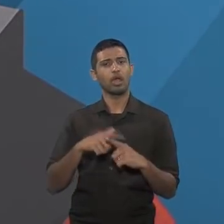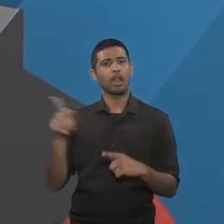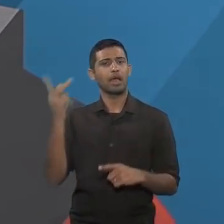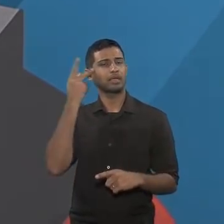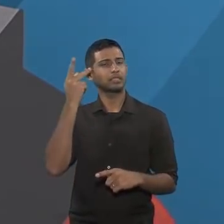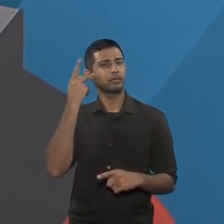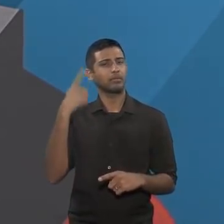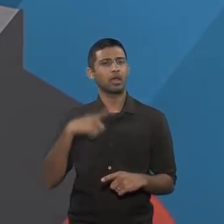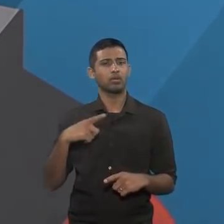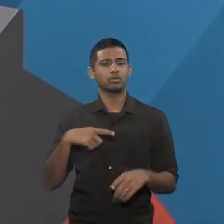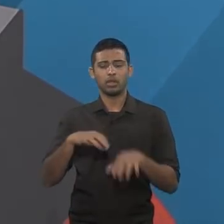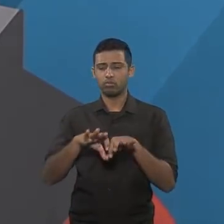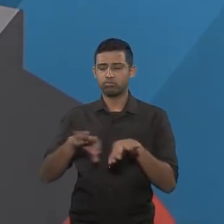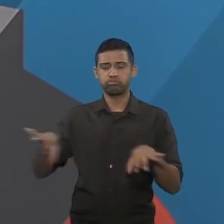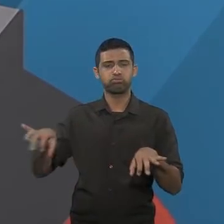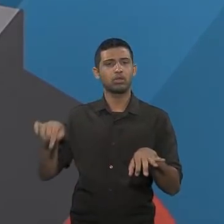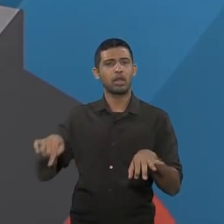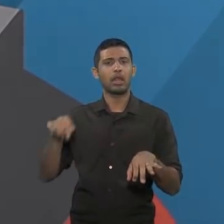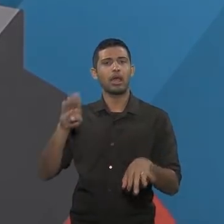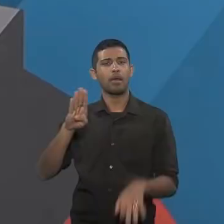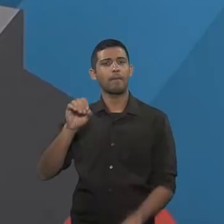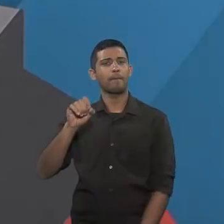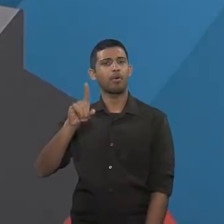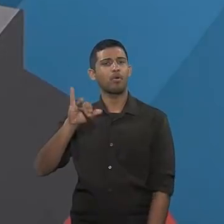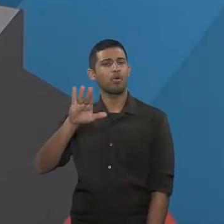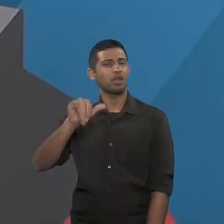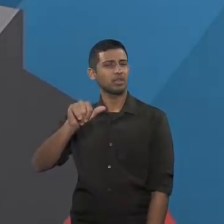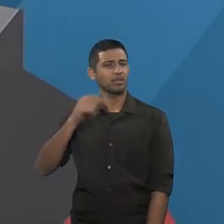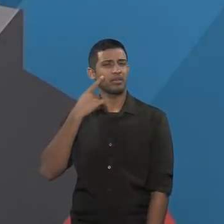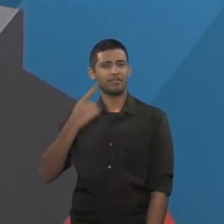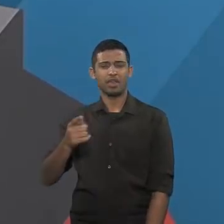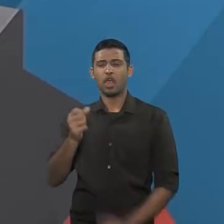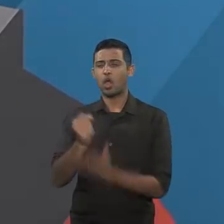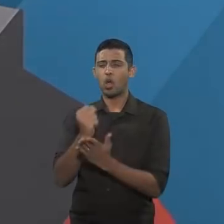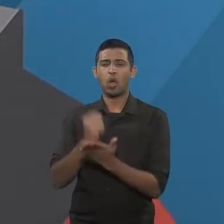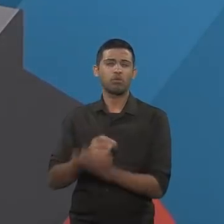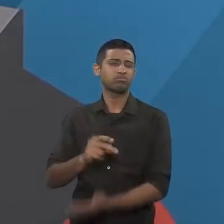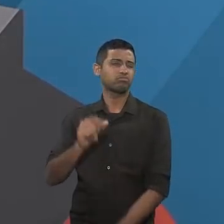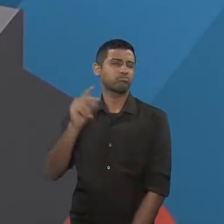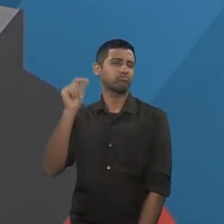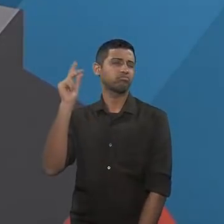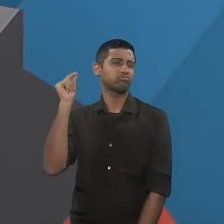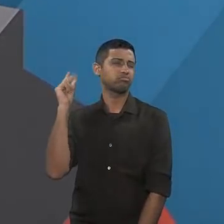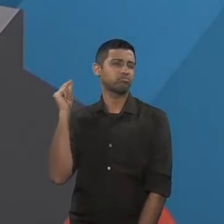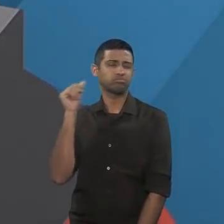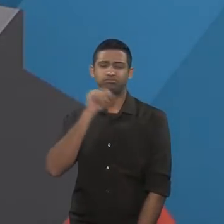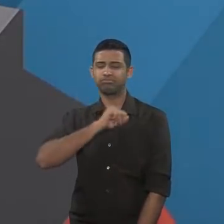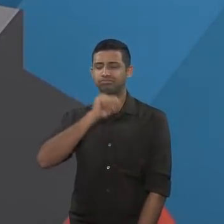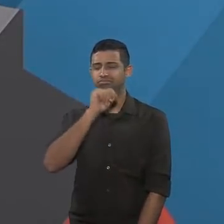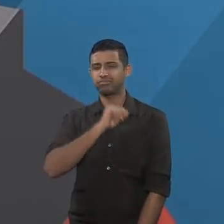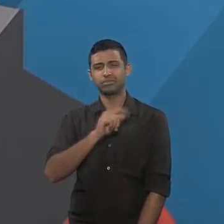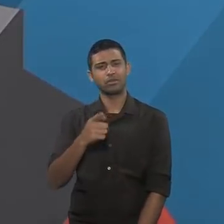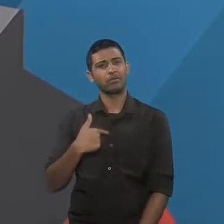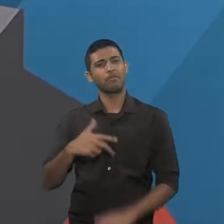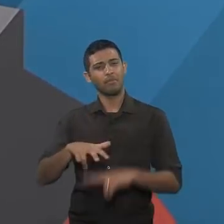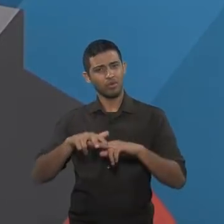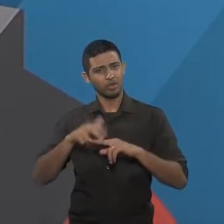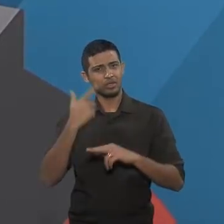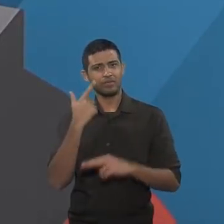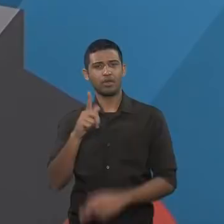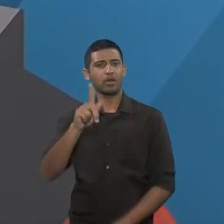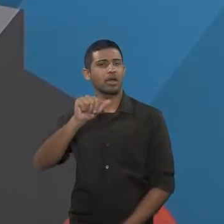ligado num duto da Bolívia. Ou seja, é um contrato muito antigo, por isso que o gás é mais